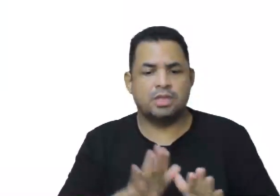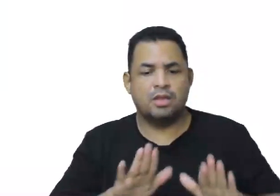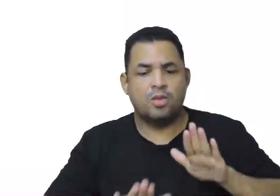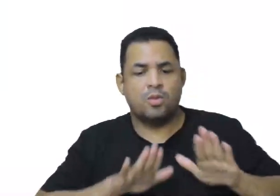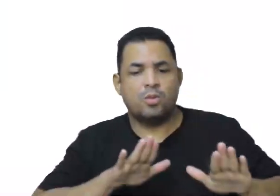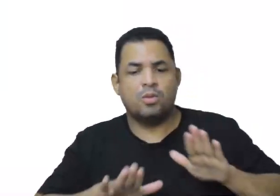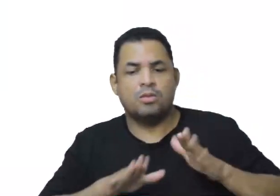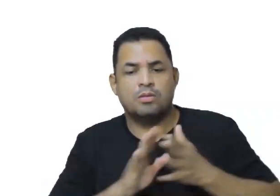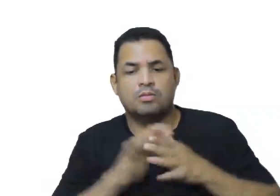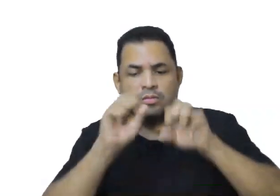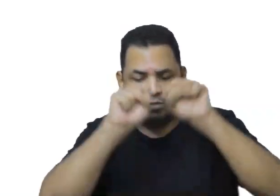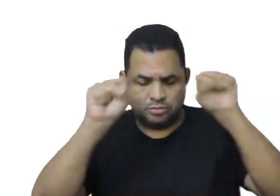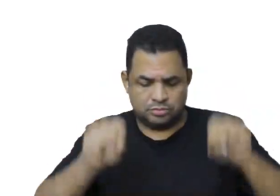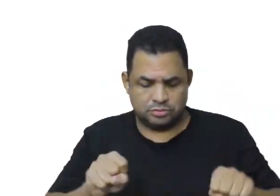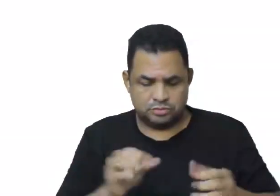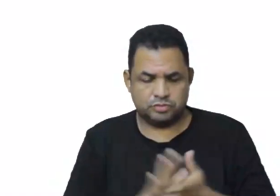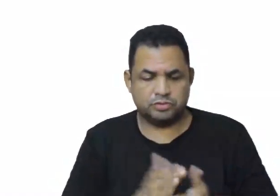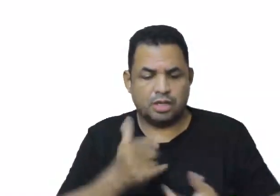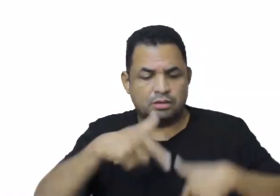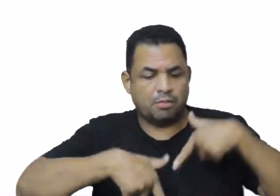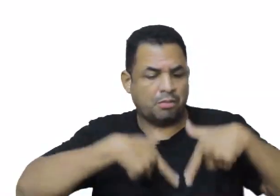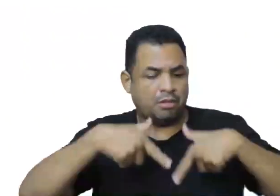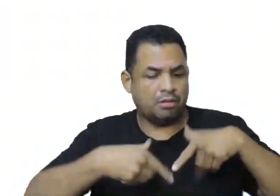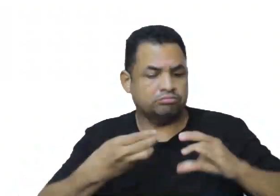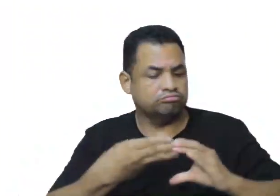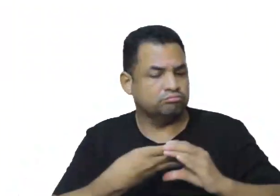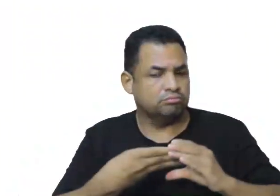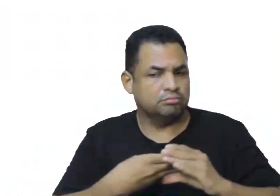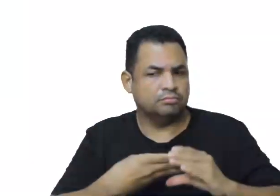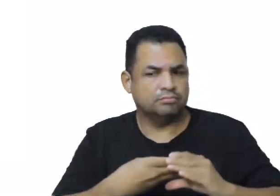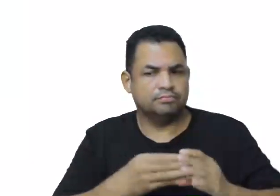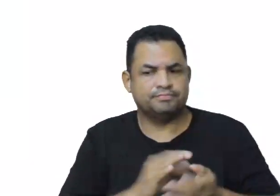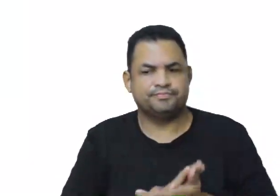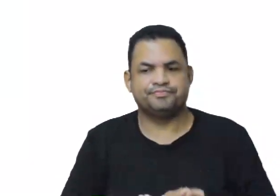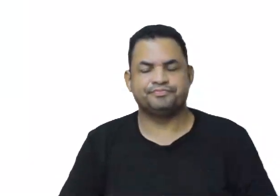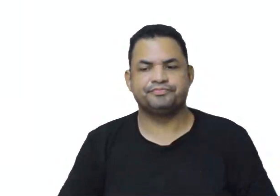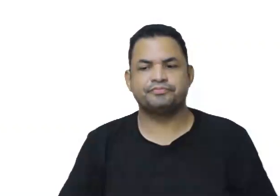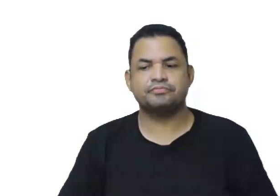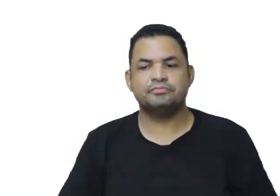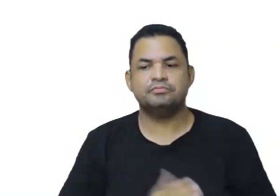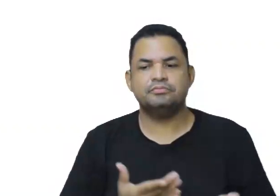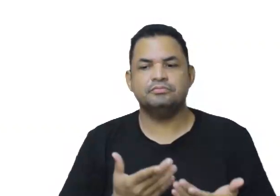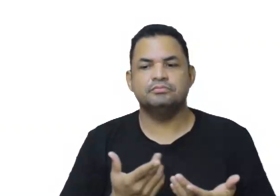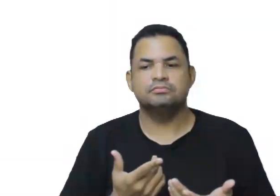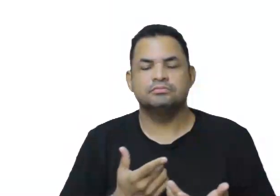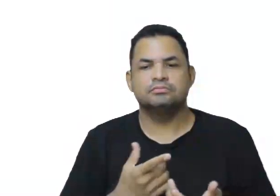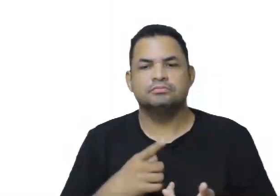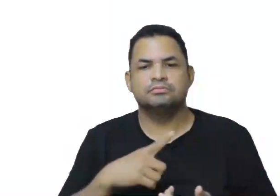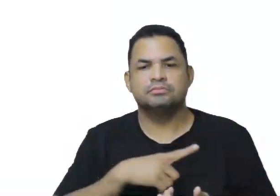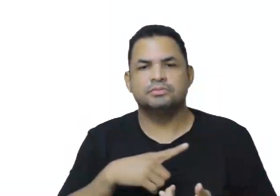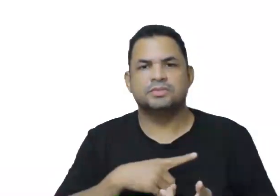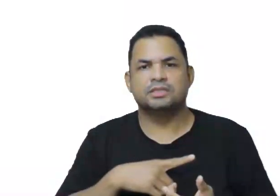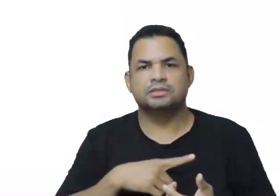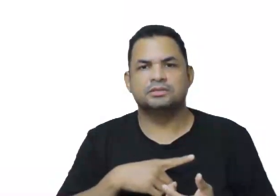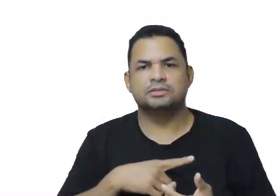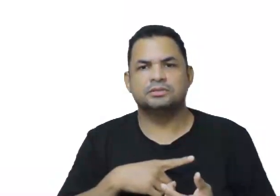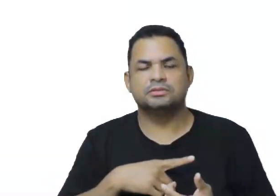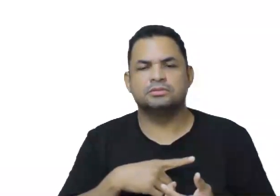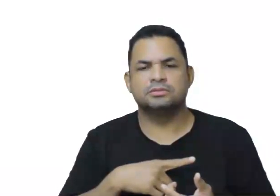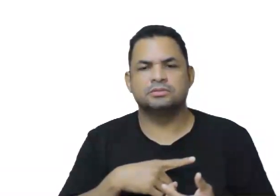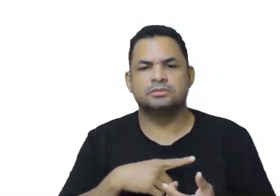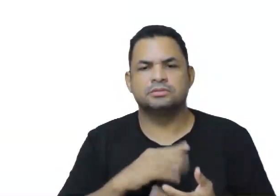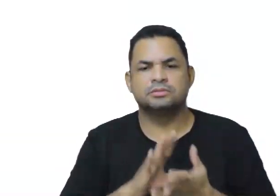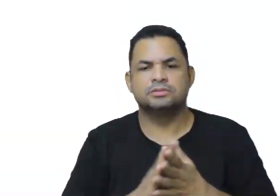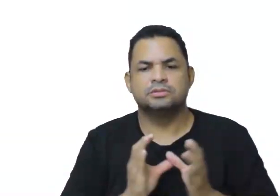depender do sistema onde ela está atuando. Então, é por isso que nós temos todo